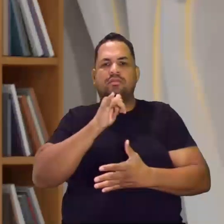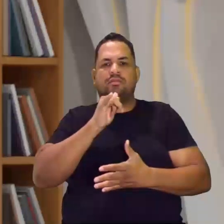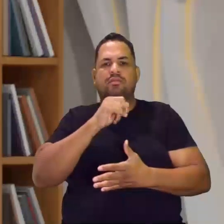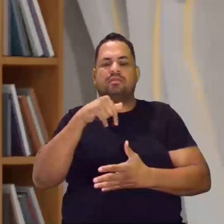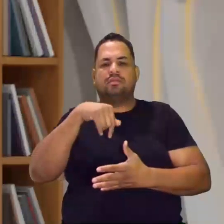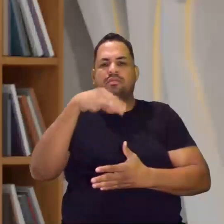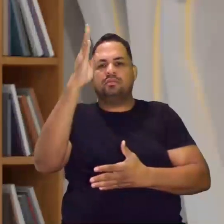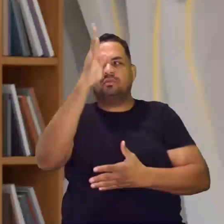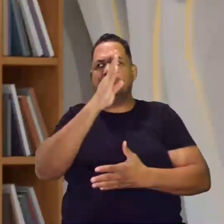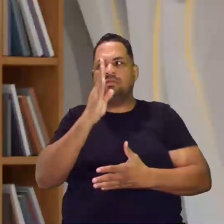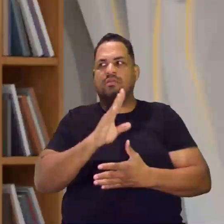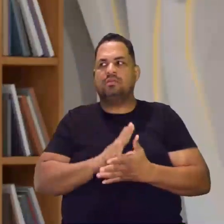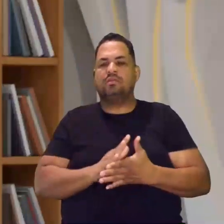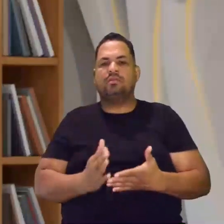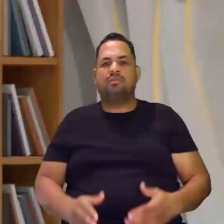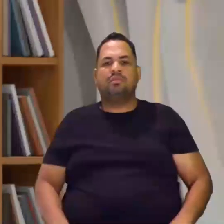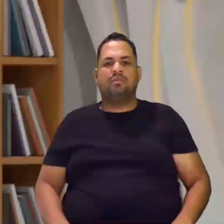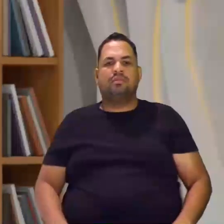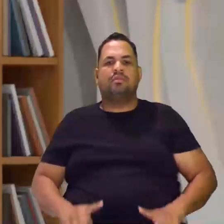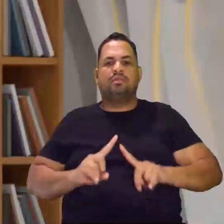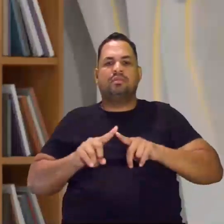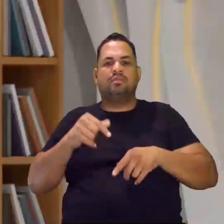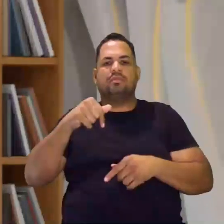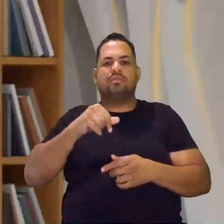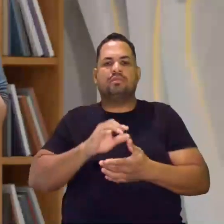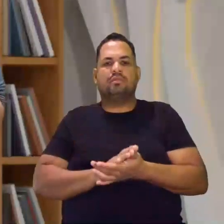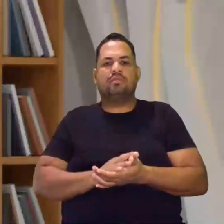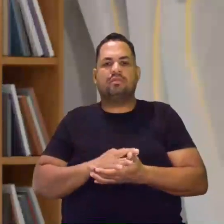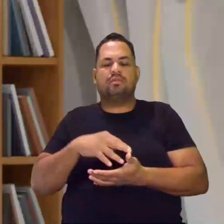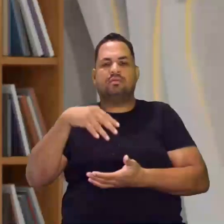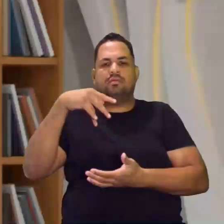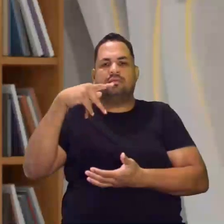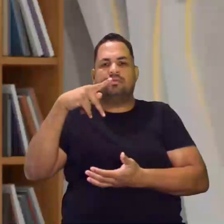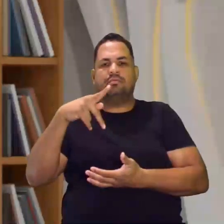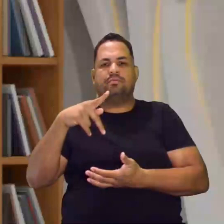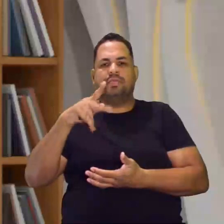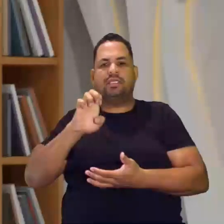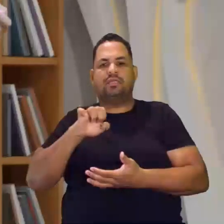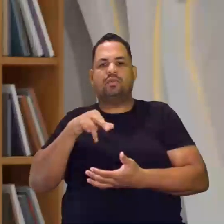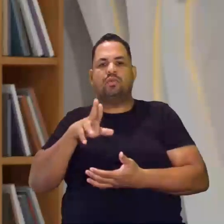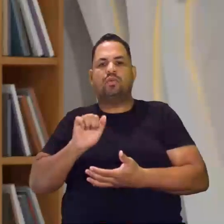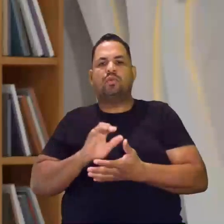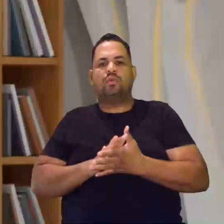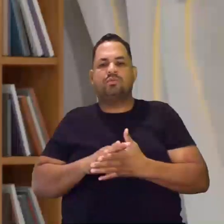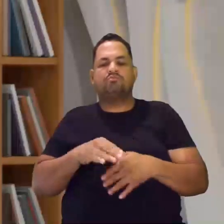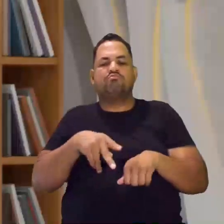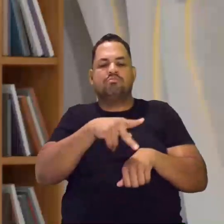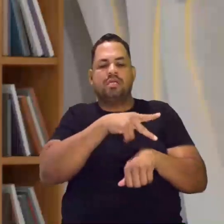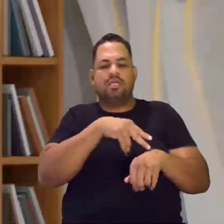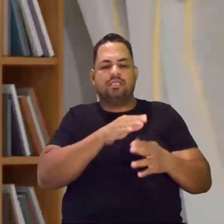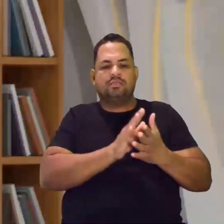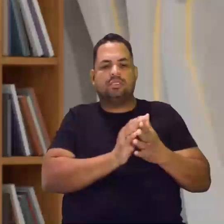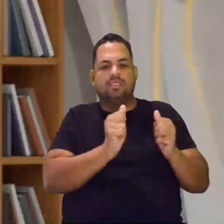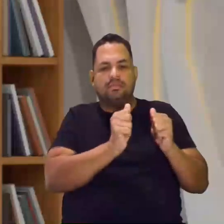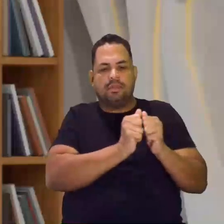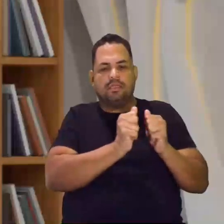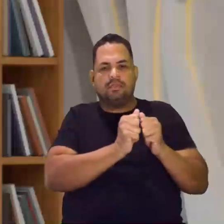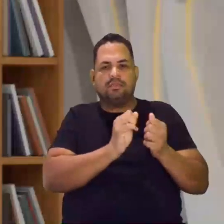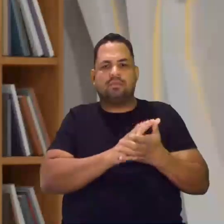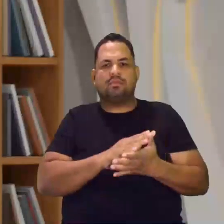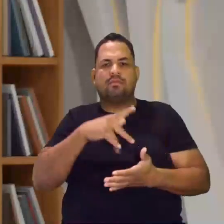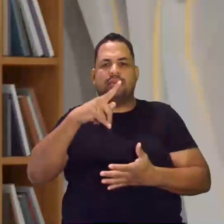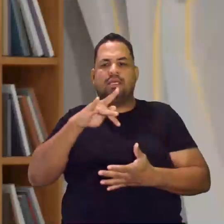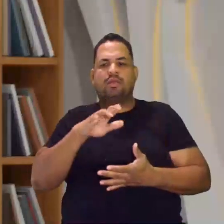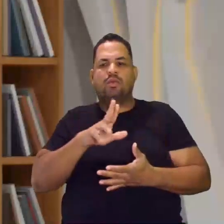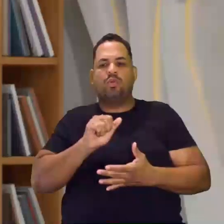nosso Brasil, a gente já falou bastante. Mas aqui no Peru, o nosso vizinho, né, nosso país vizinho aqui, o Peru